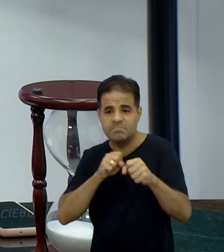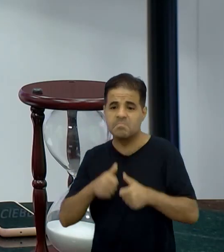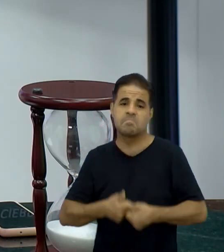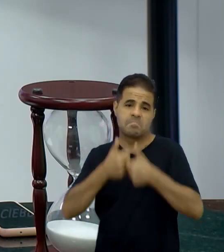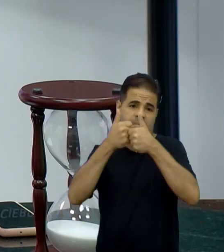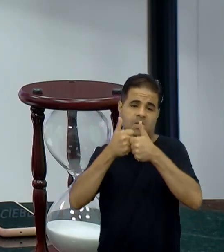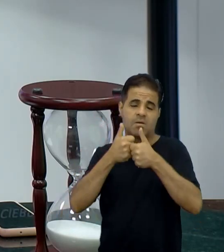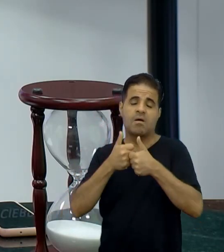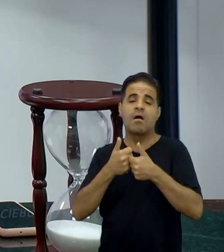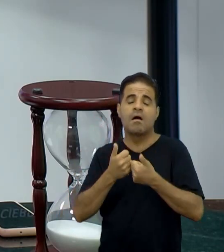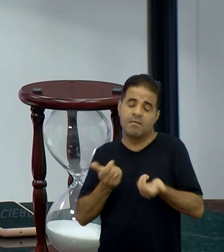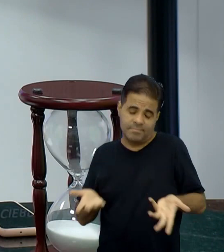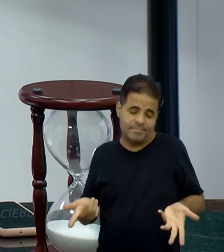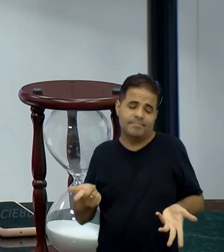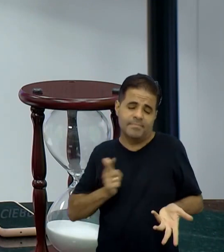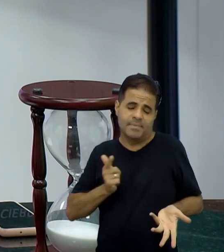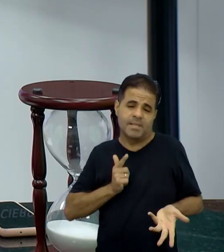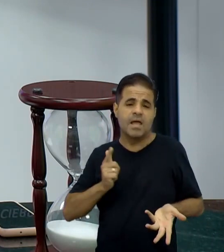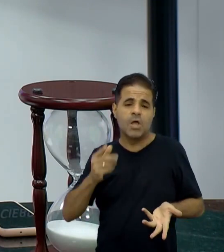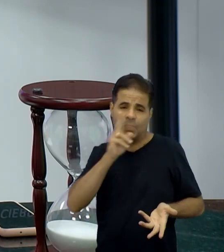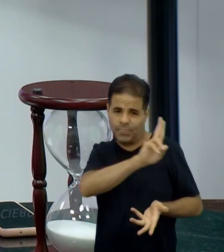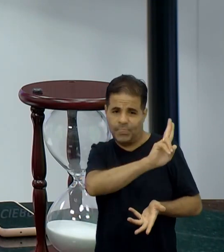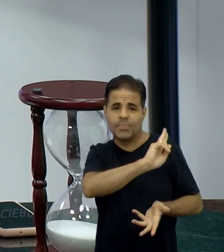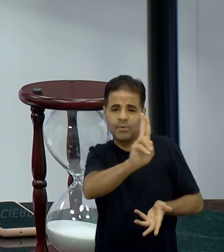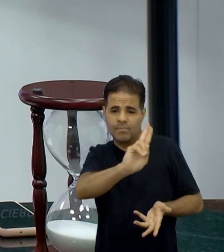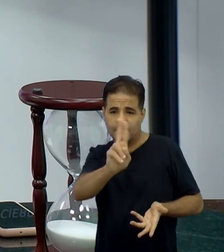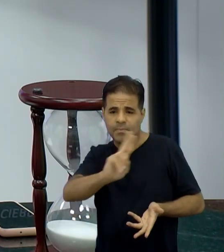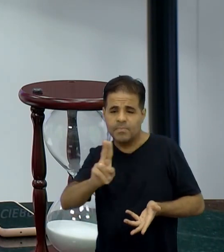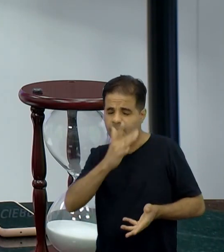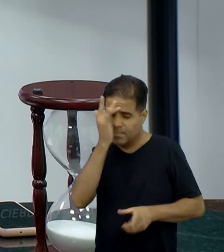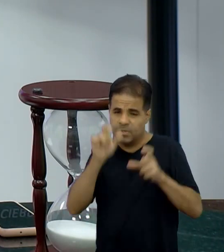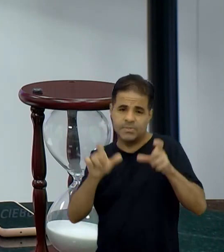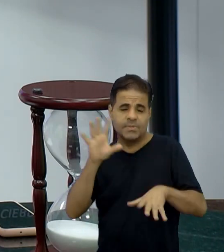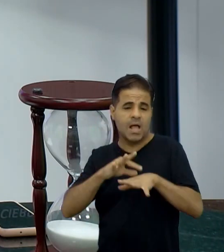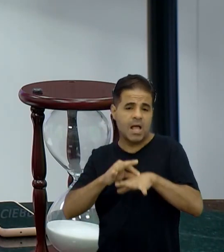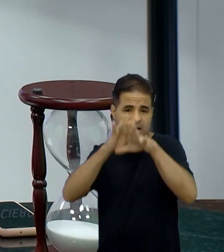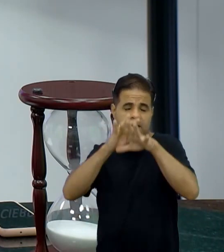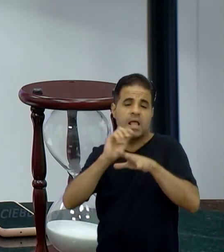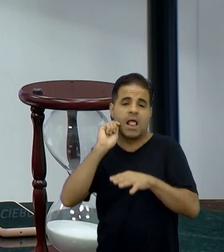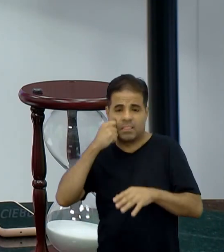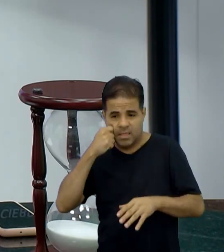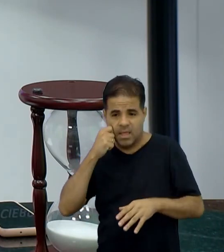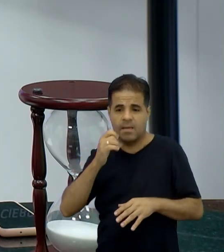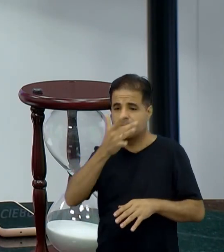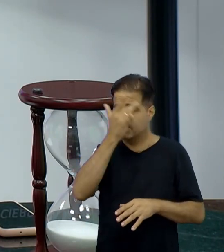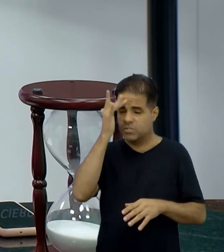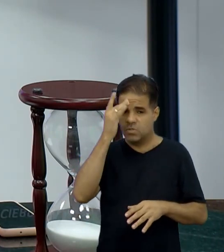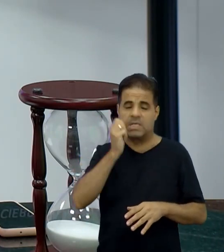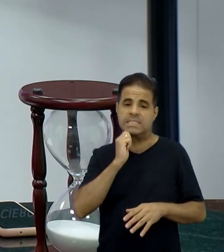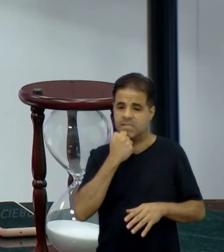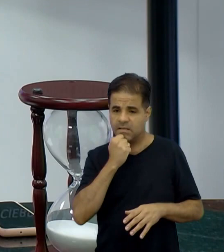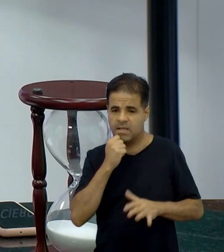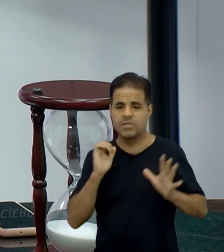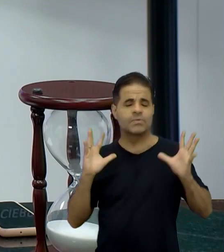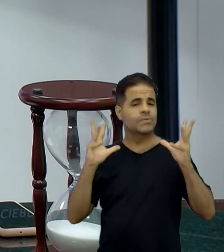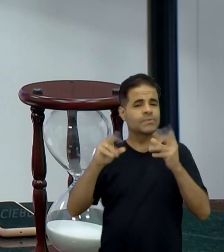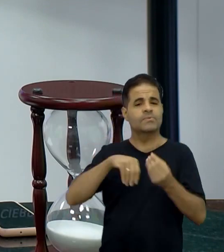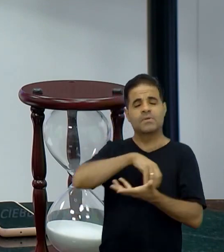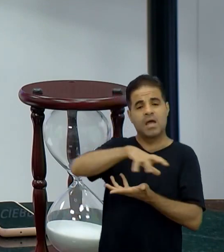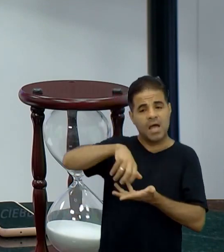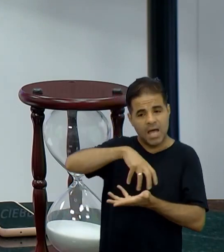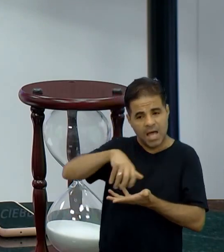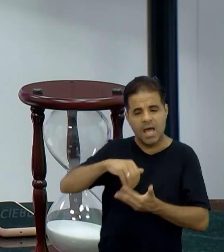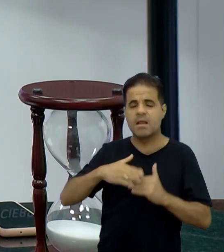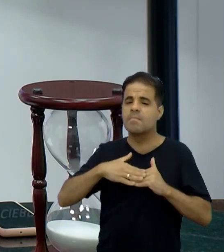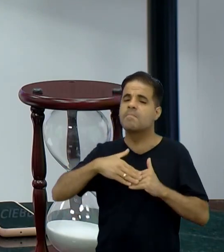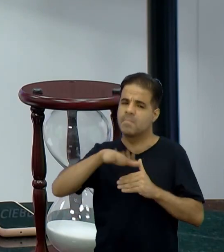ainda assim, nós temos grandes nomes aí de líderes negros aqui no Brasil, pessoas nas ciências, em todas as áreas, mas poderíamos ter